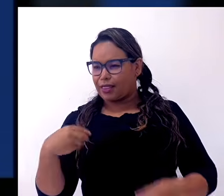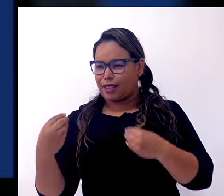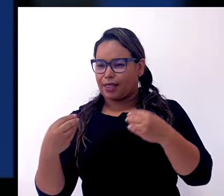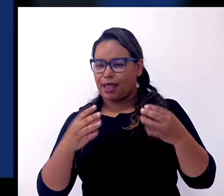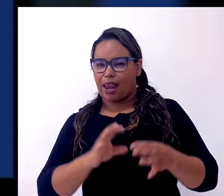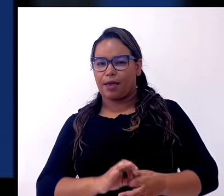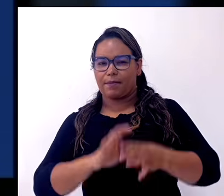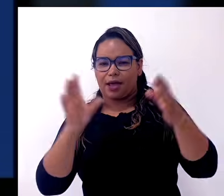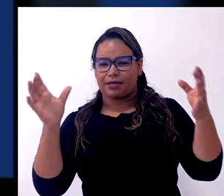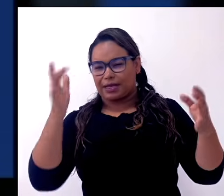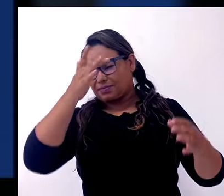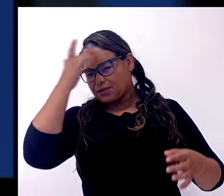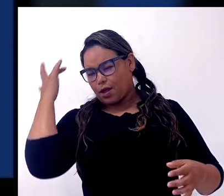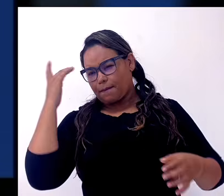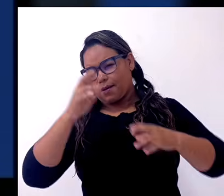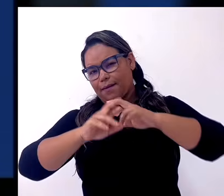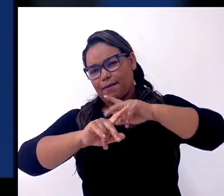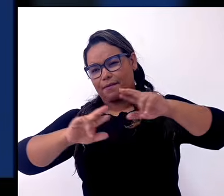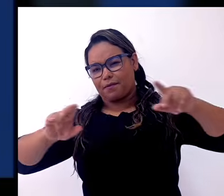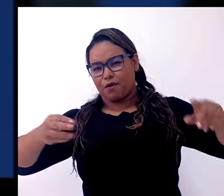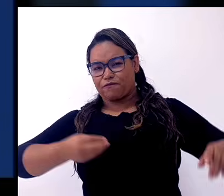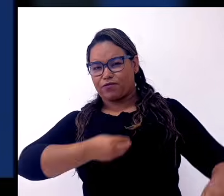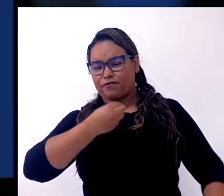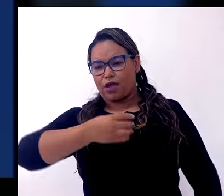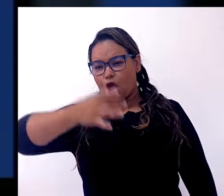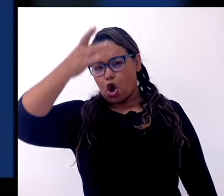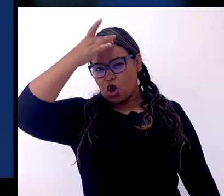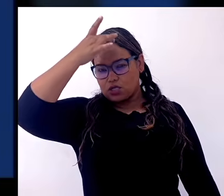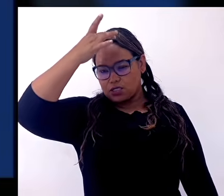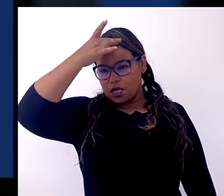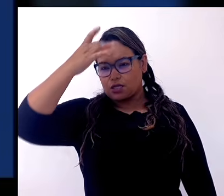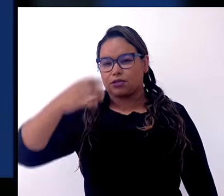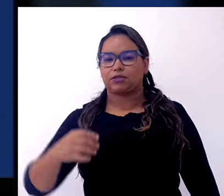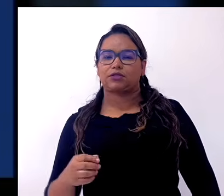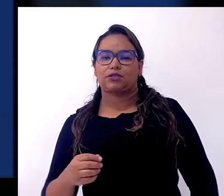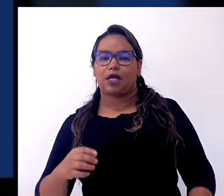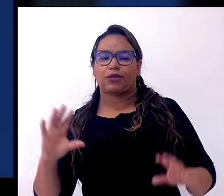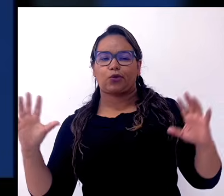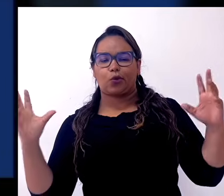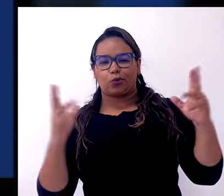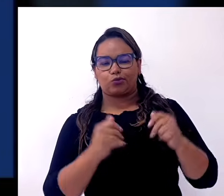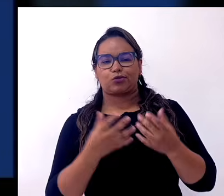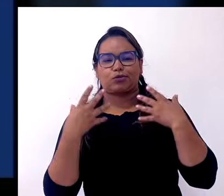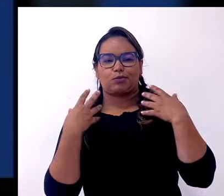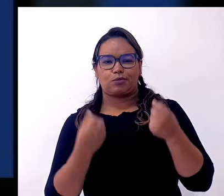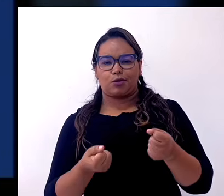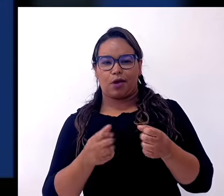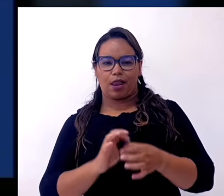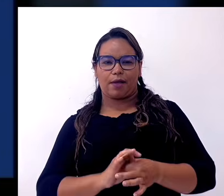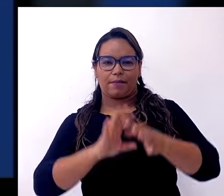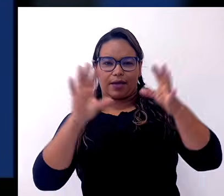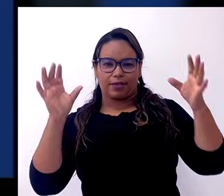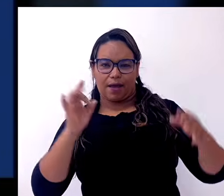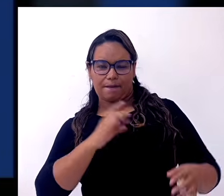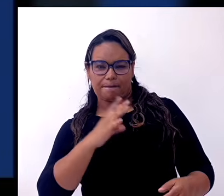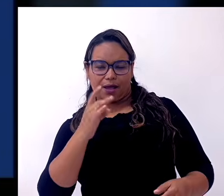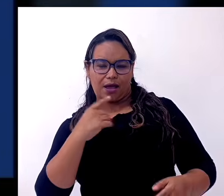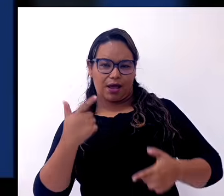guerra nuclear. Em nome de todos que aqui estão reunidos, de fato, em nome de todo o povo da nossa amada